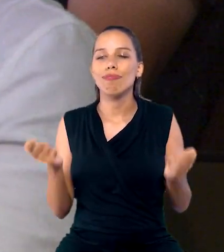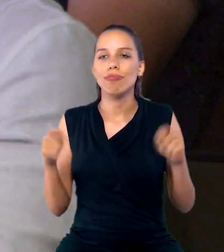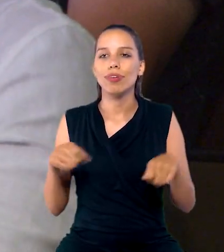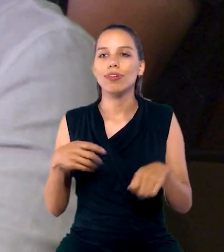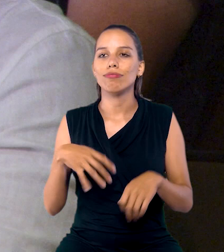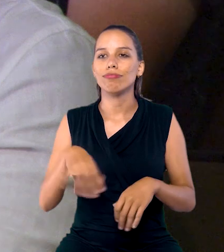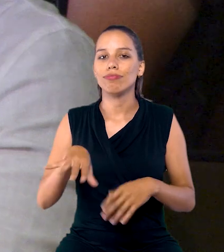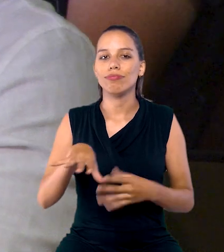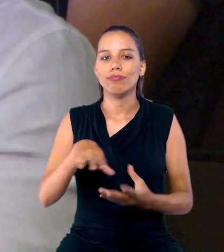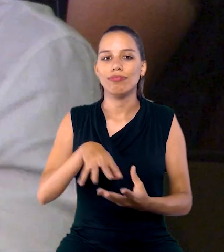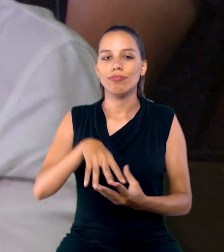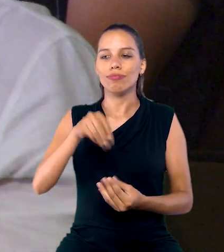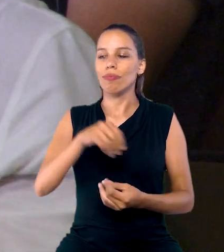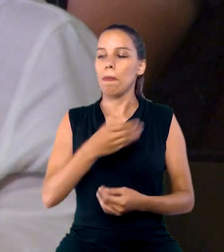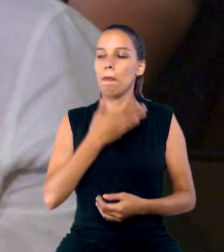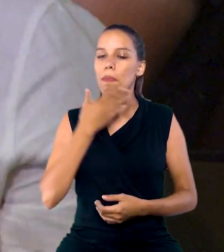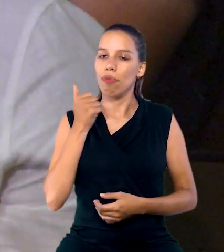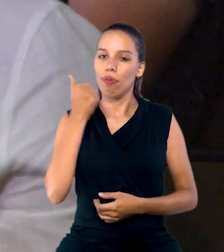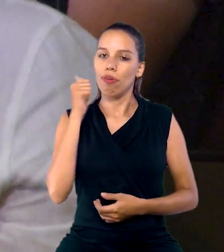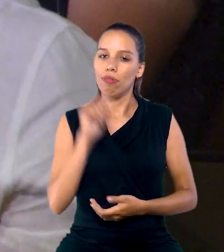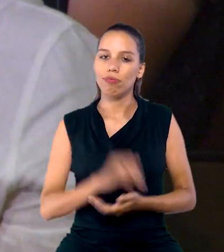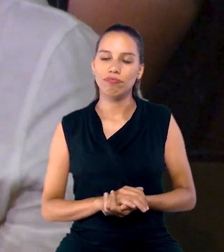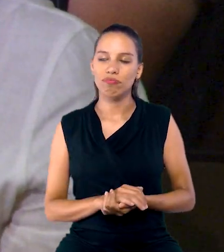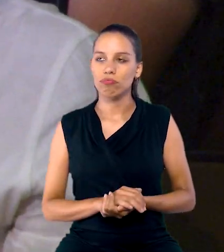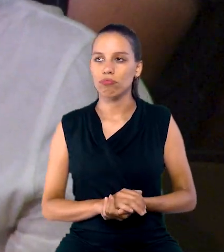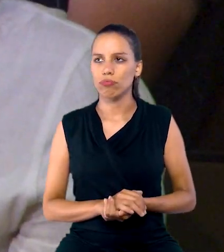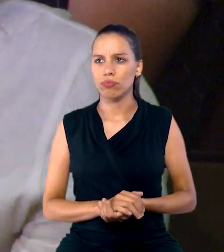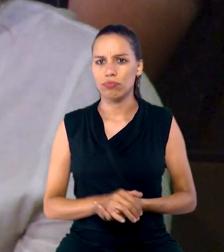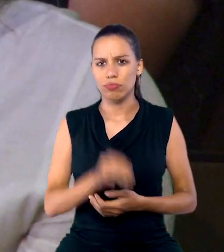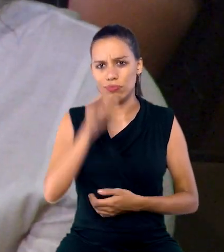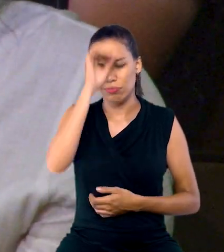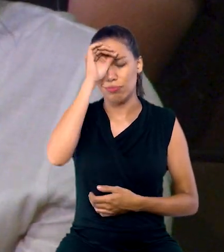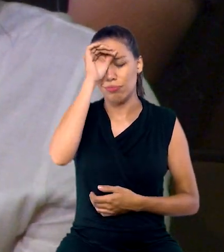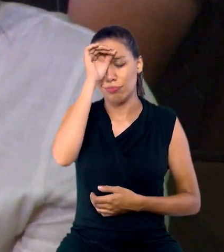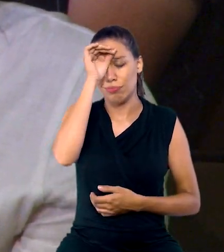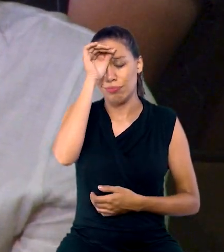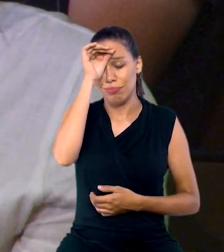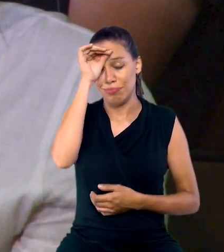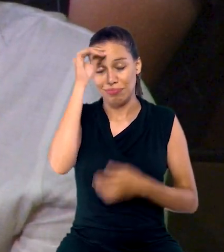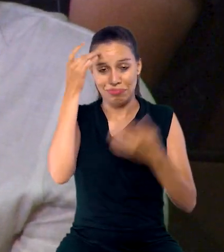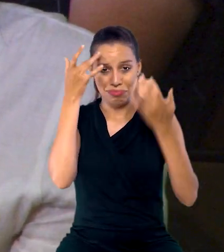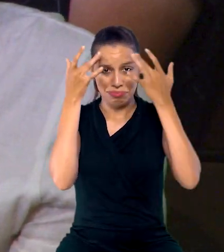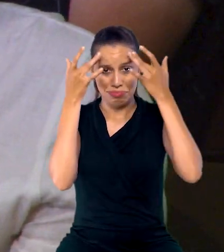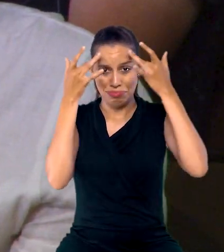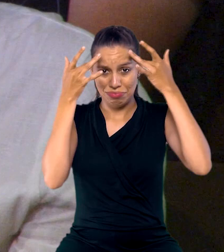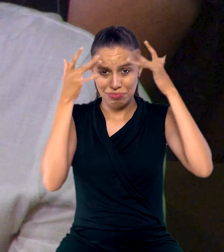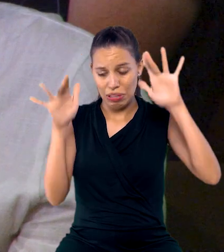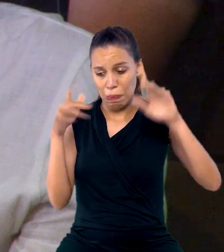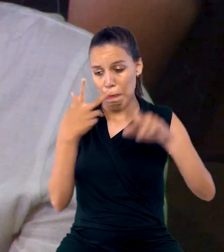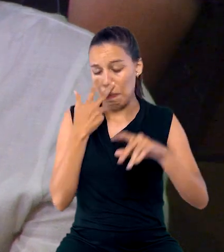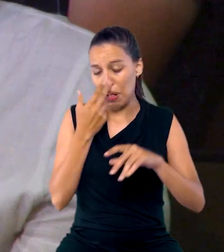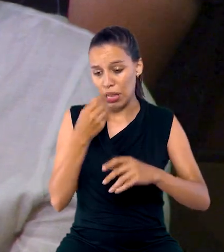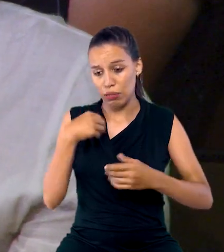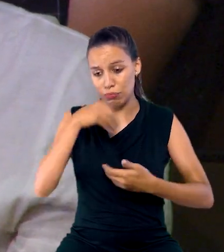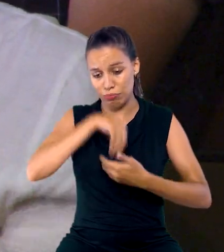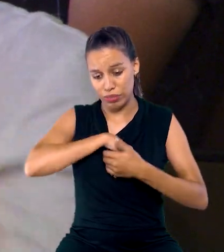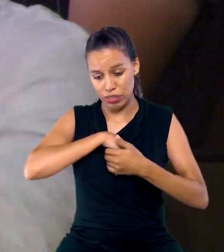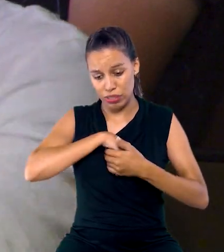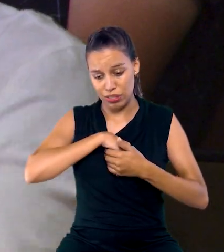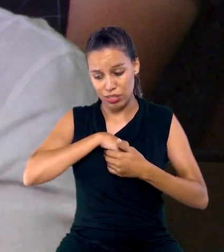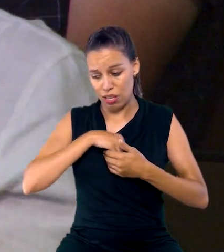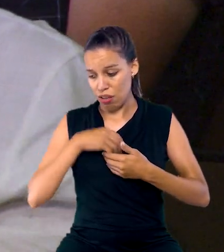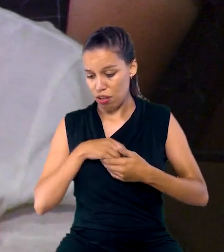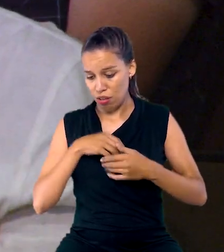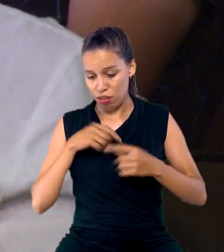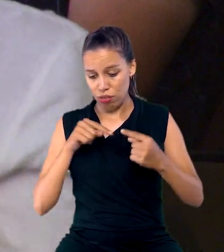coisa maior, ali, de uma... Não sei, mas assim, me parece que ainda está esse buraco, sabe? Esse